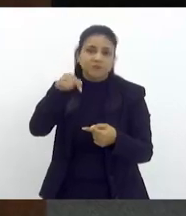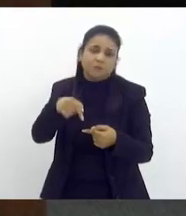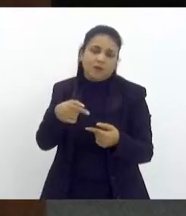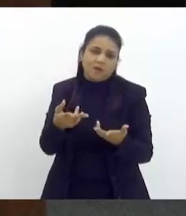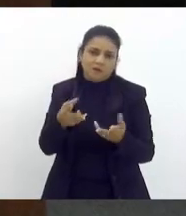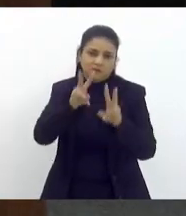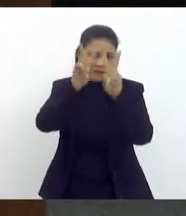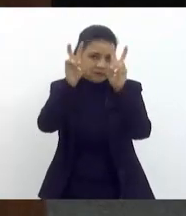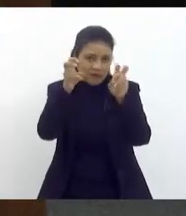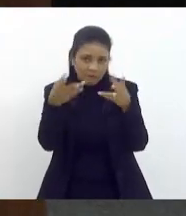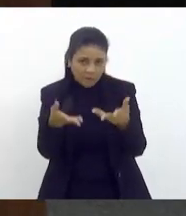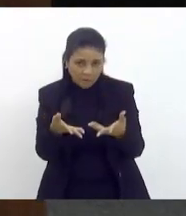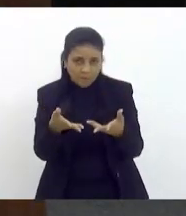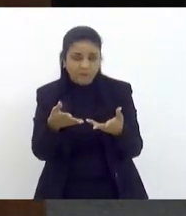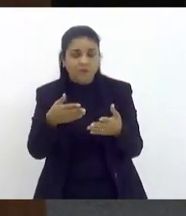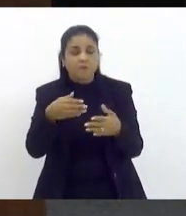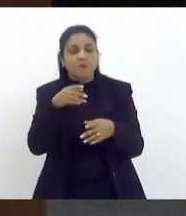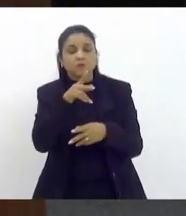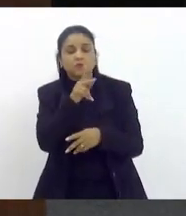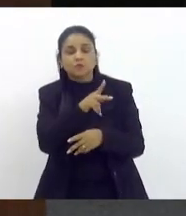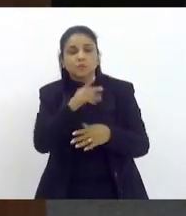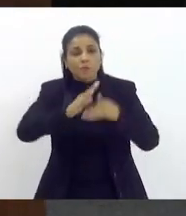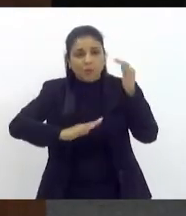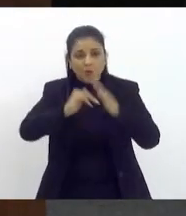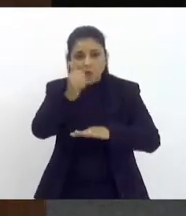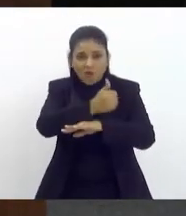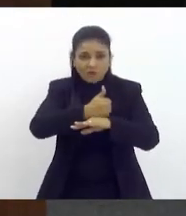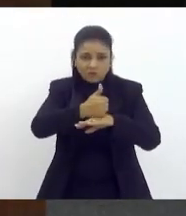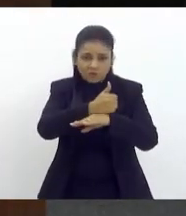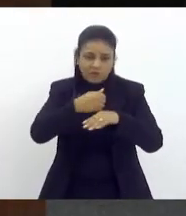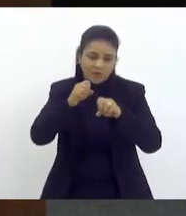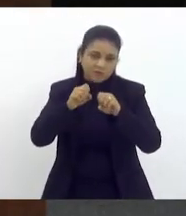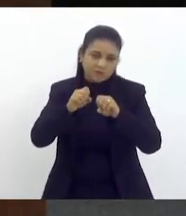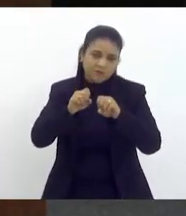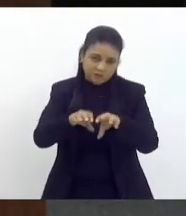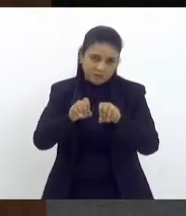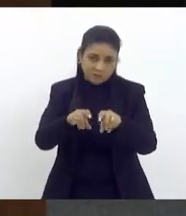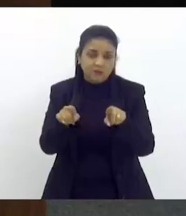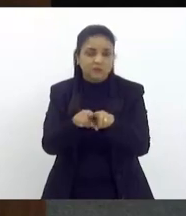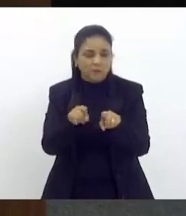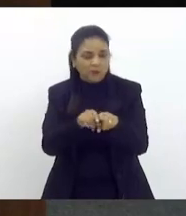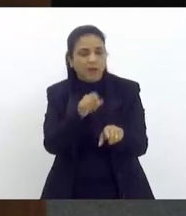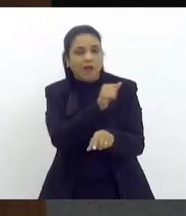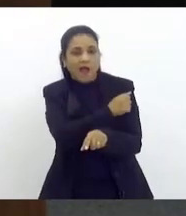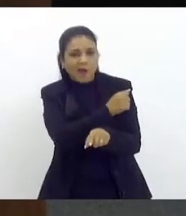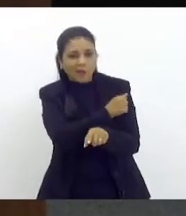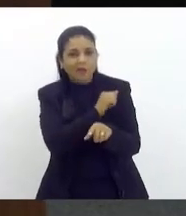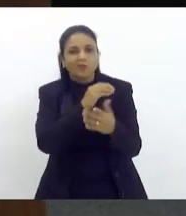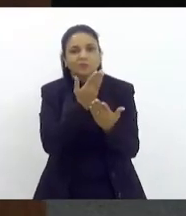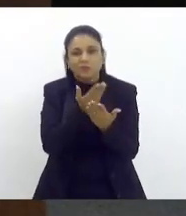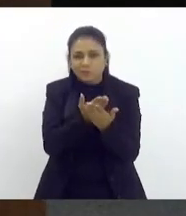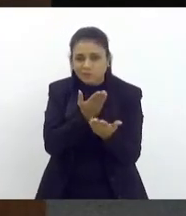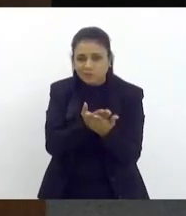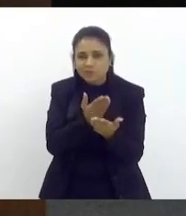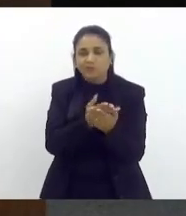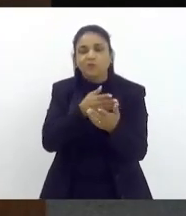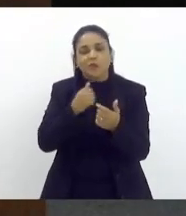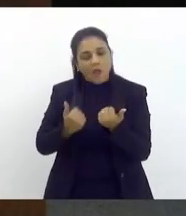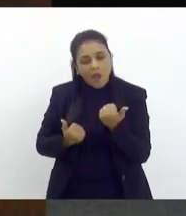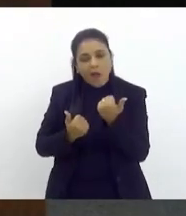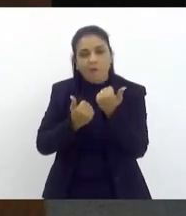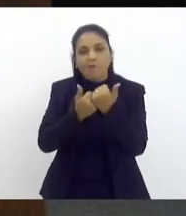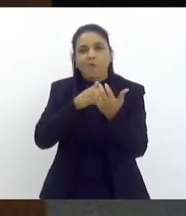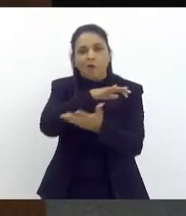colocados pelos profissionais de educação e também pelos alunos pelos estudantes que tem apunhado a greve